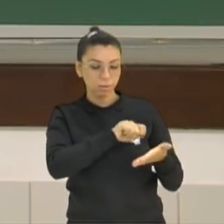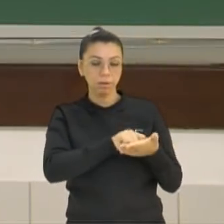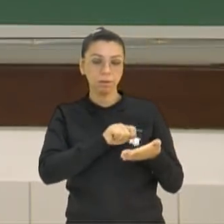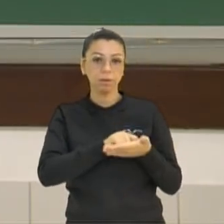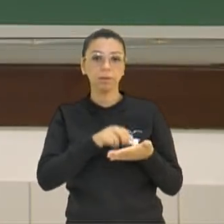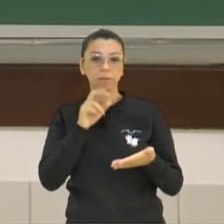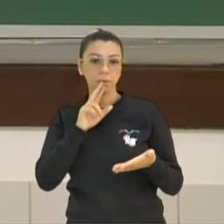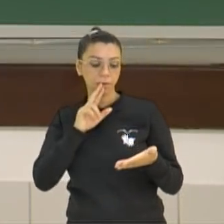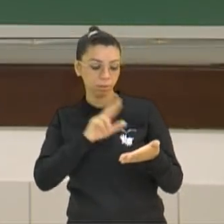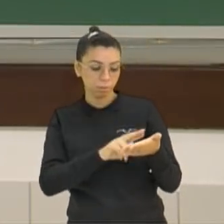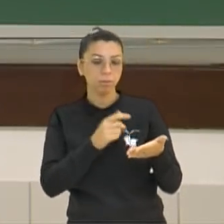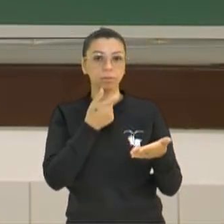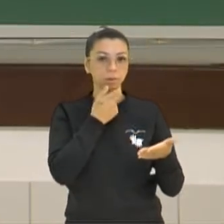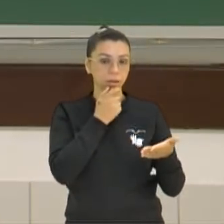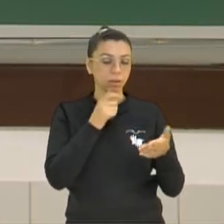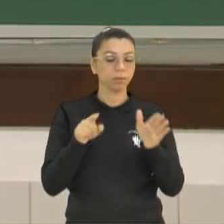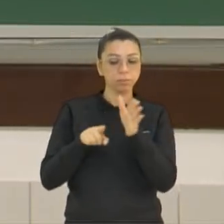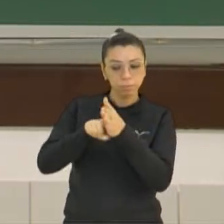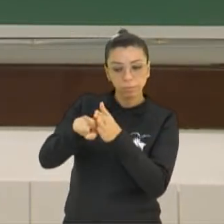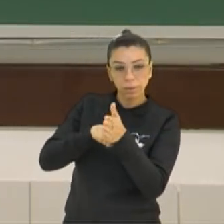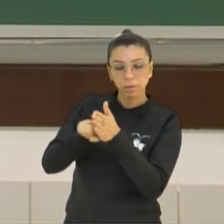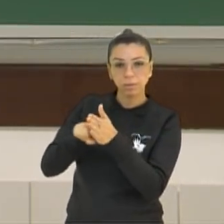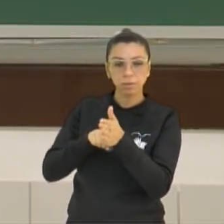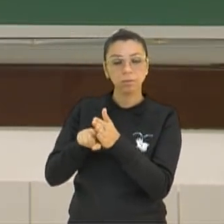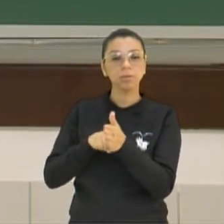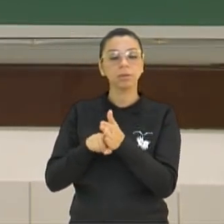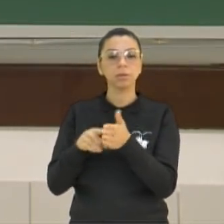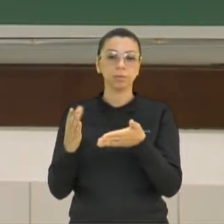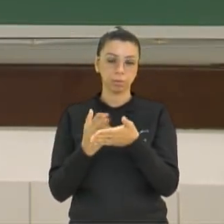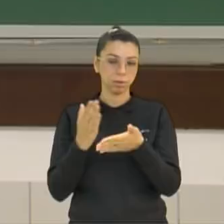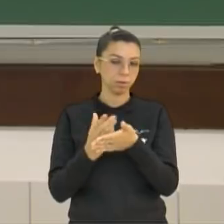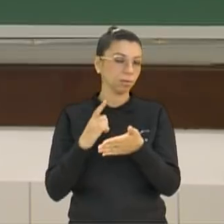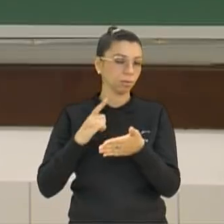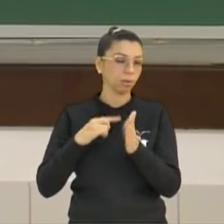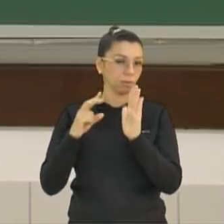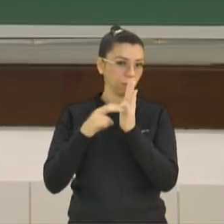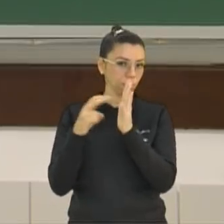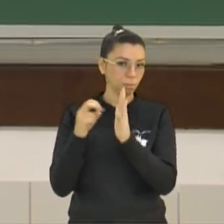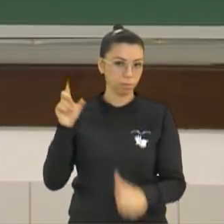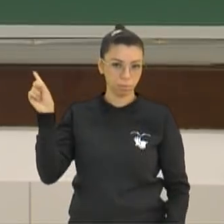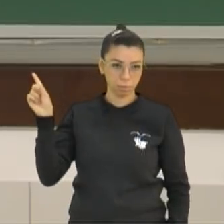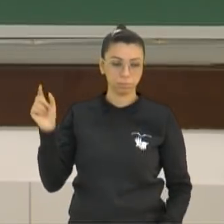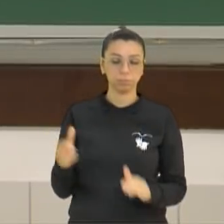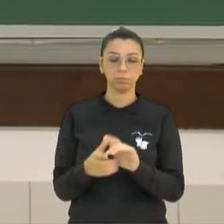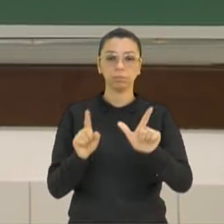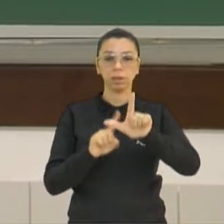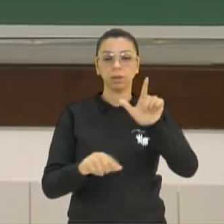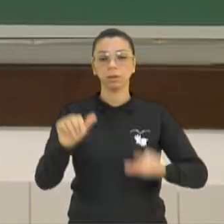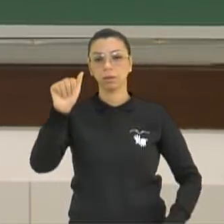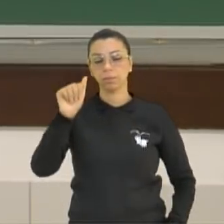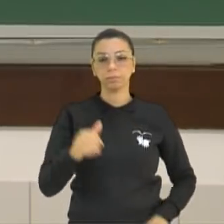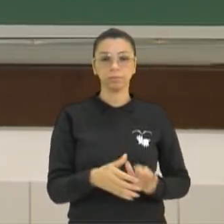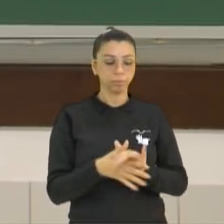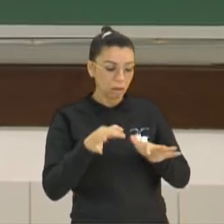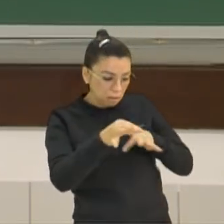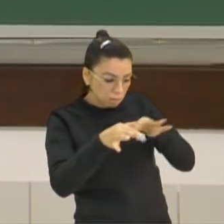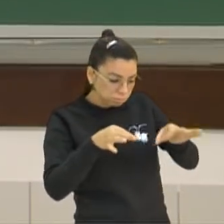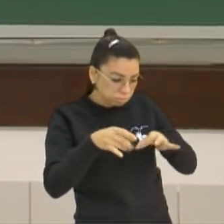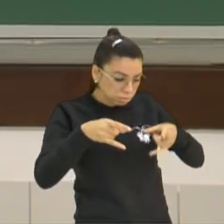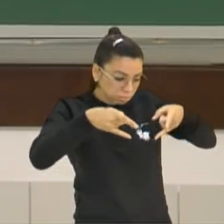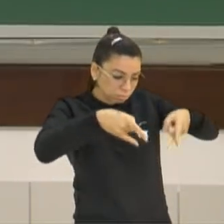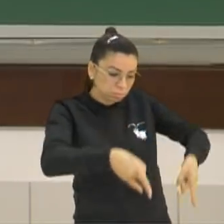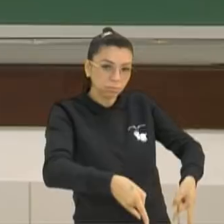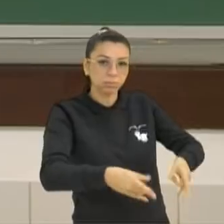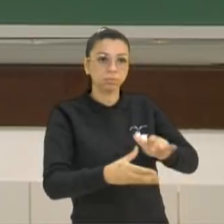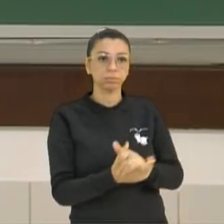em inglês. Dá uma pesquisada aí no caderno que você tem tudo isso. Então vamos lá. Na letra A, ele está arrumando a